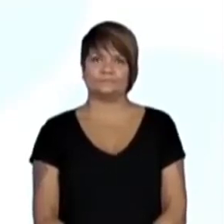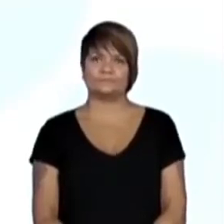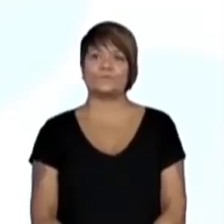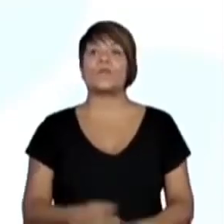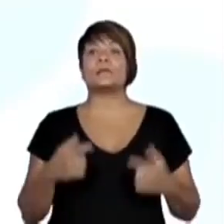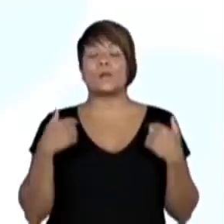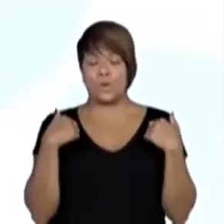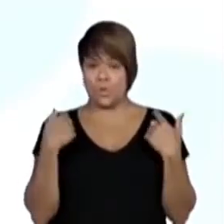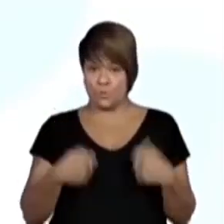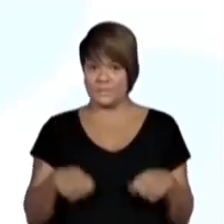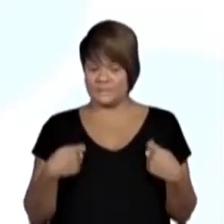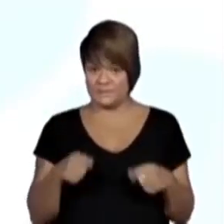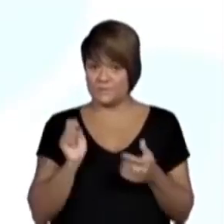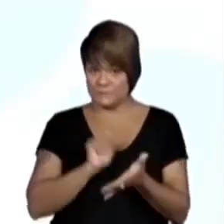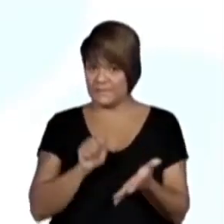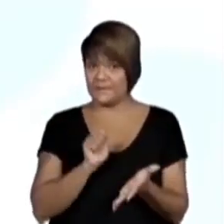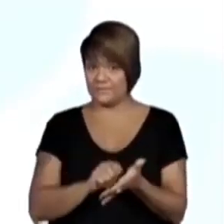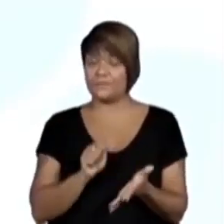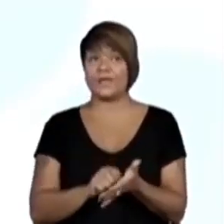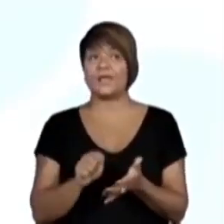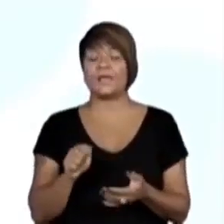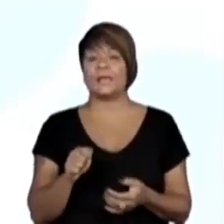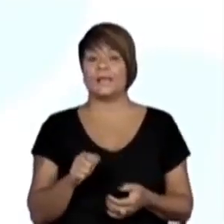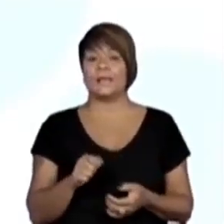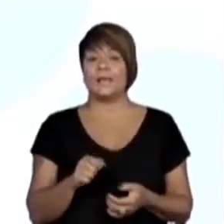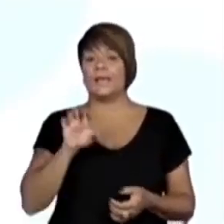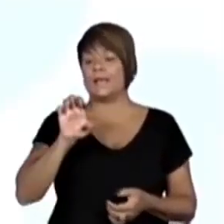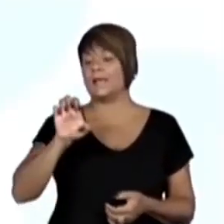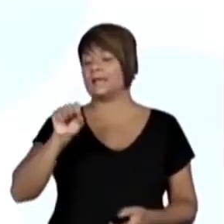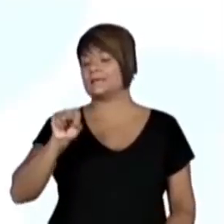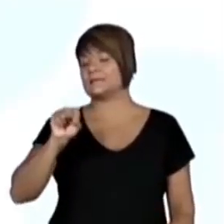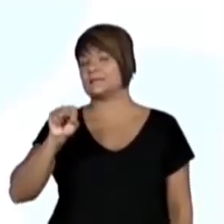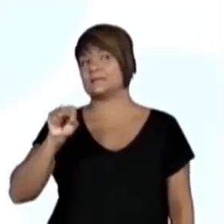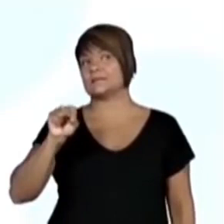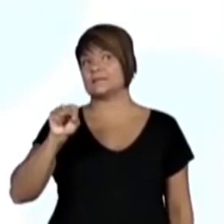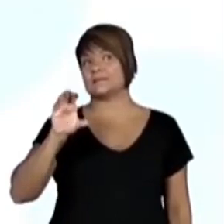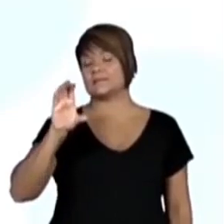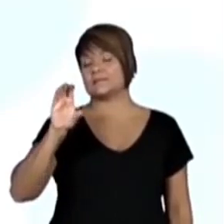Eu preciso escrever esconde. Olha só,